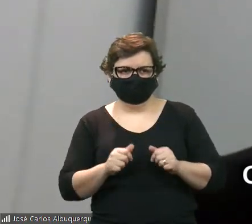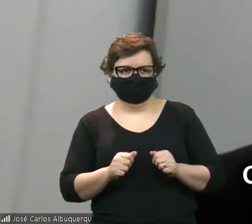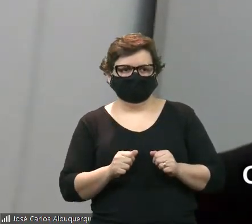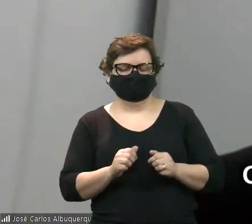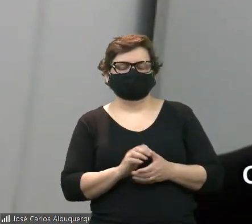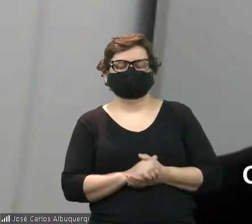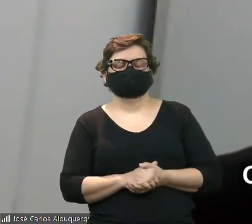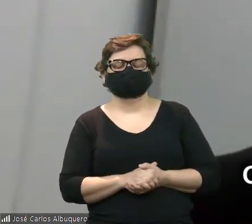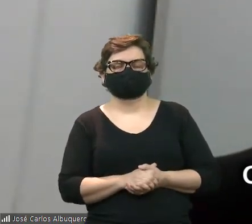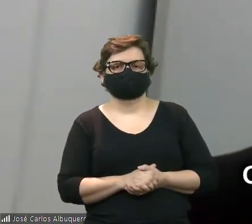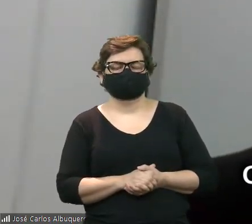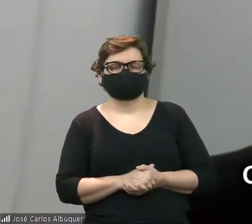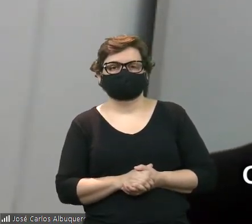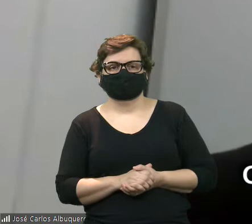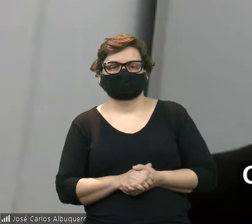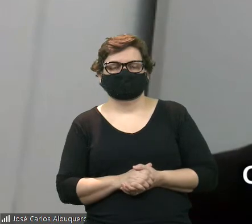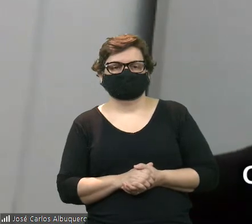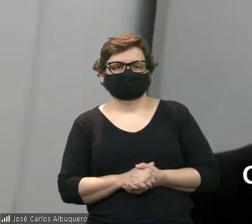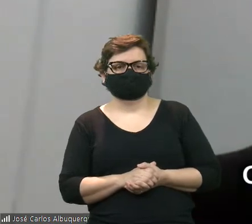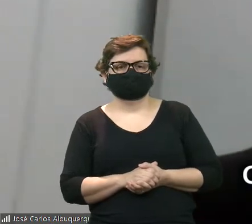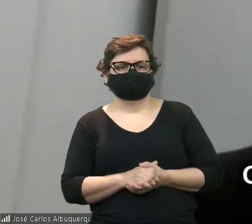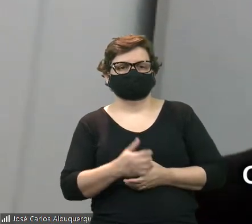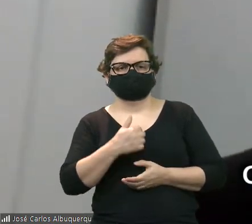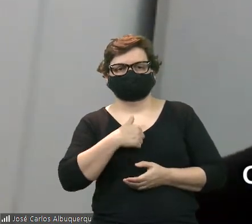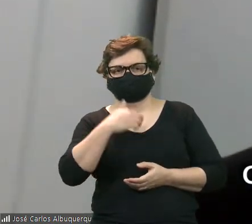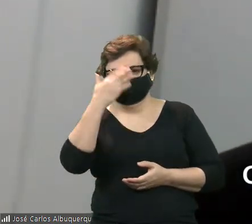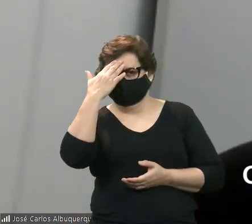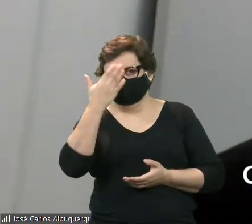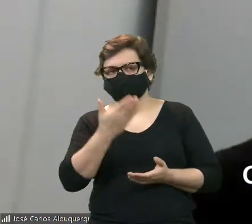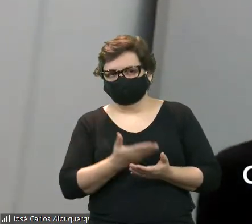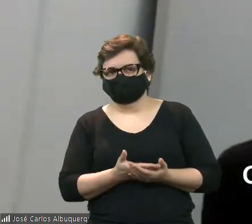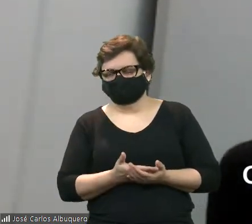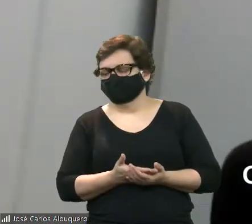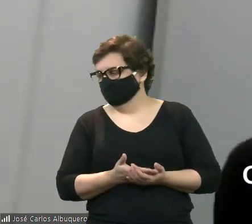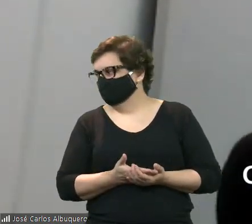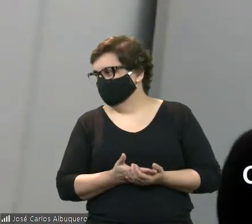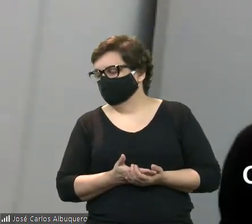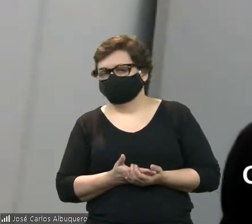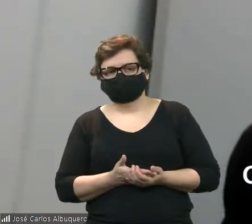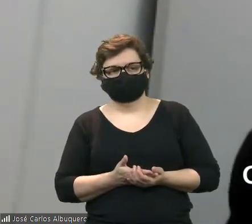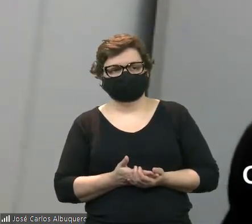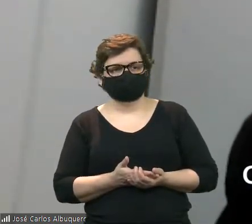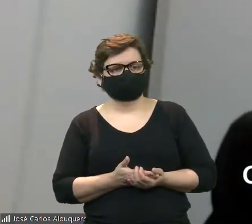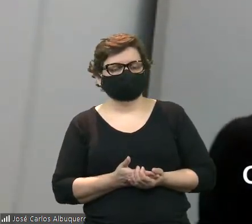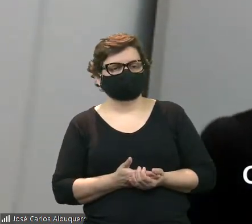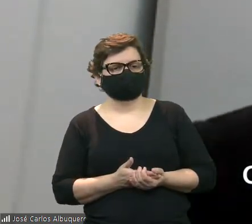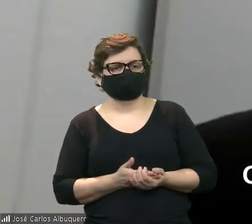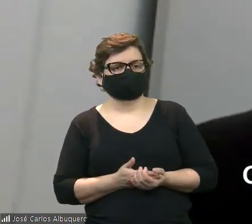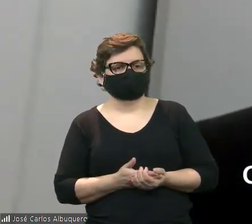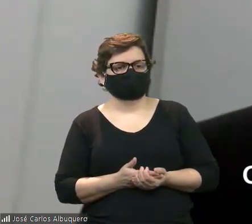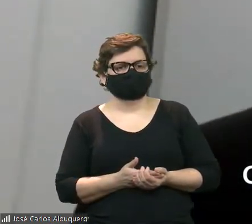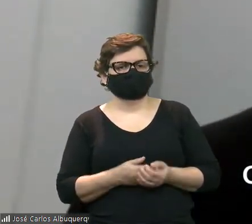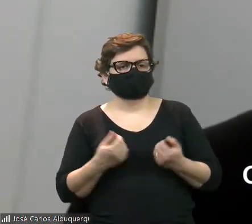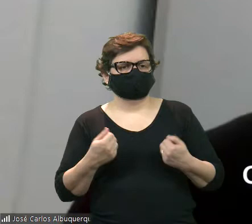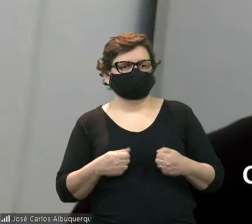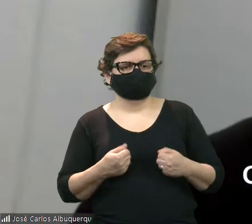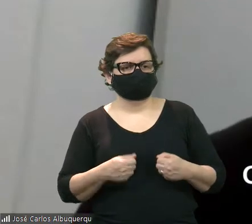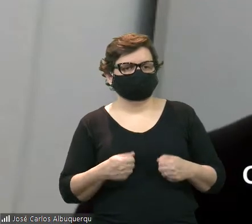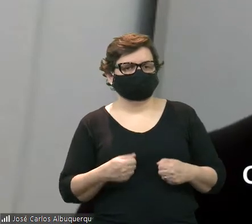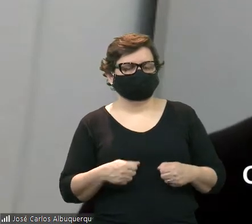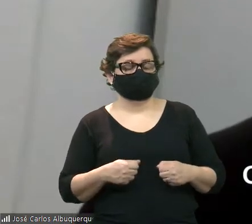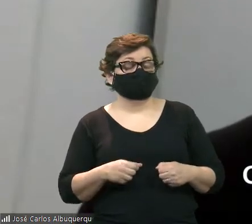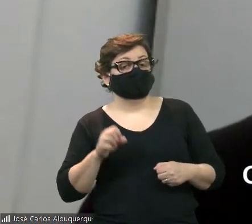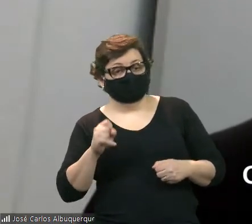relacionado aí com a arrecadação. Eu acredito que tudo que for relacionado a arrecadar tem que ficar com a Fazenda